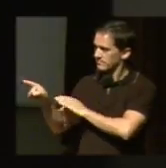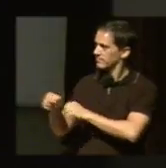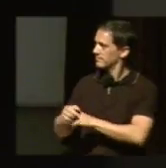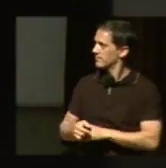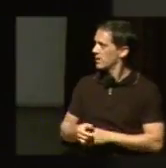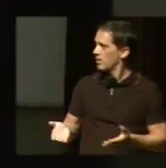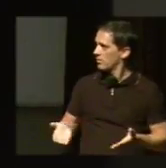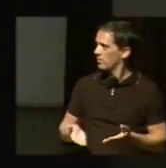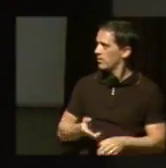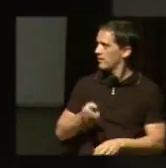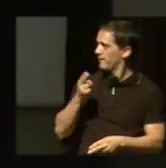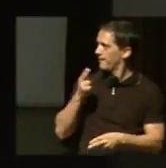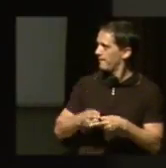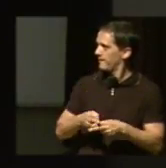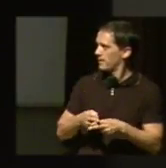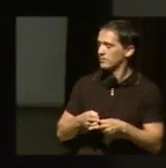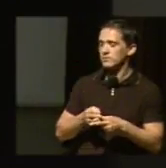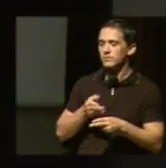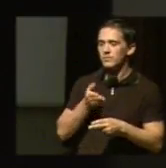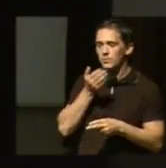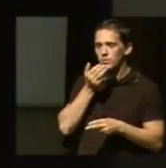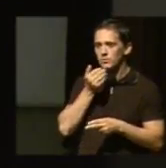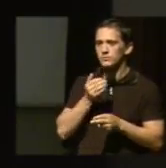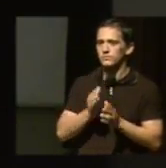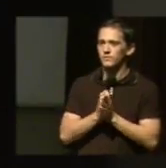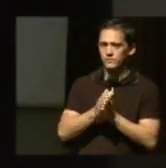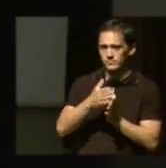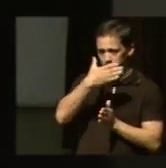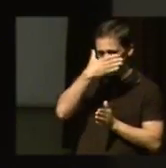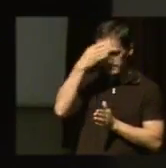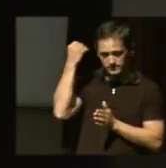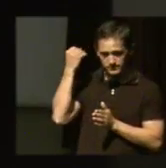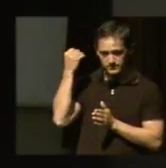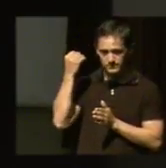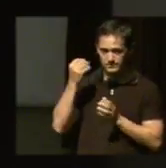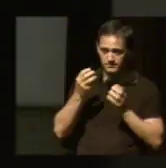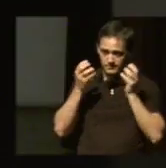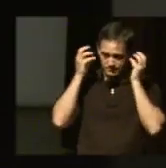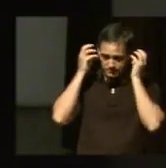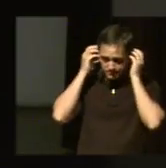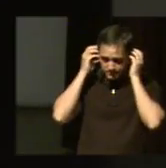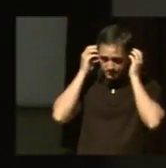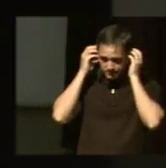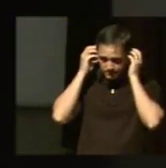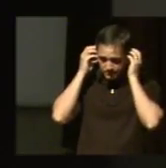a pausa para o almoço. Não esqueçam de deixar o radinho de transmissão